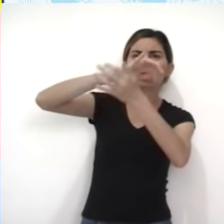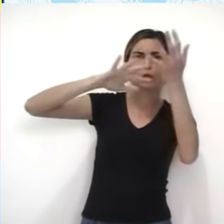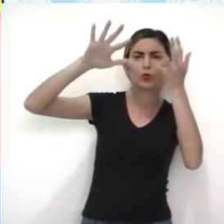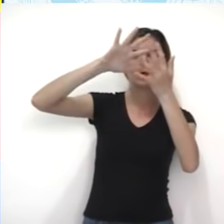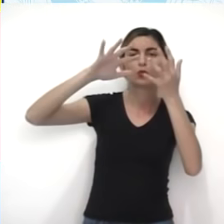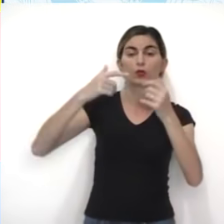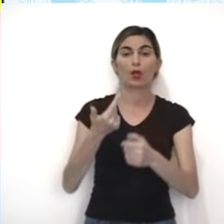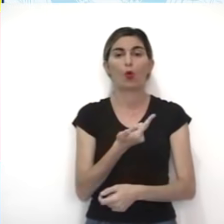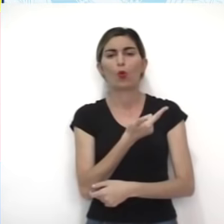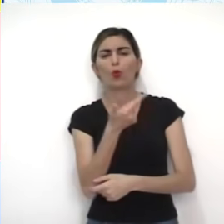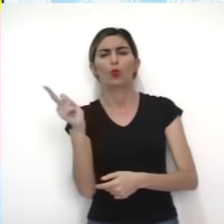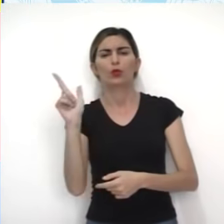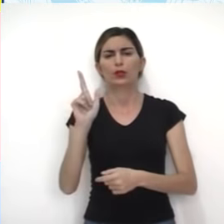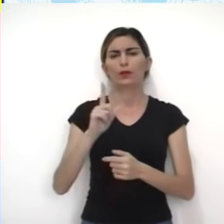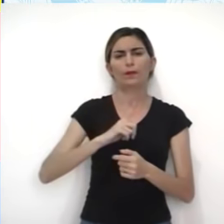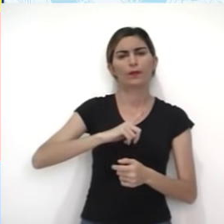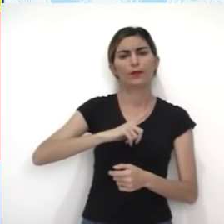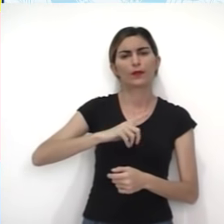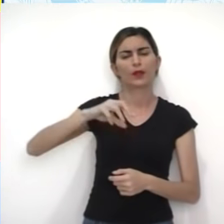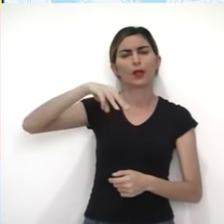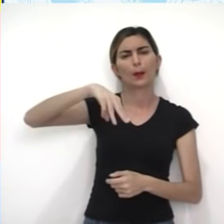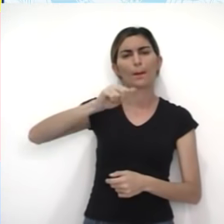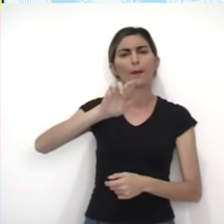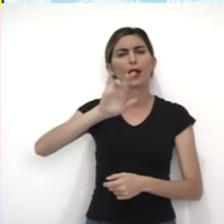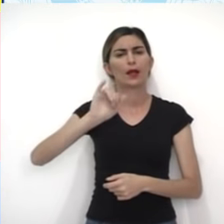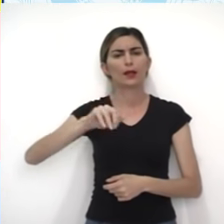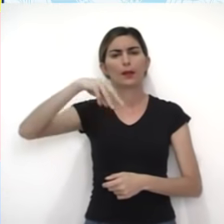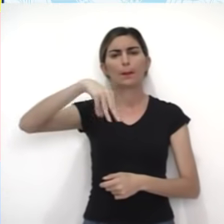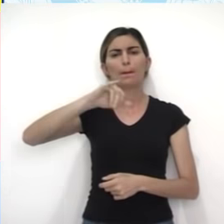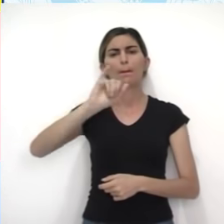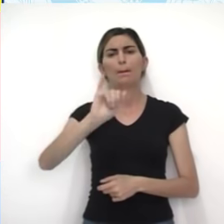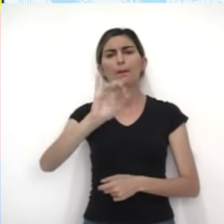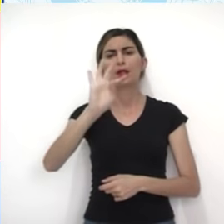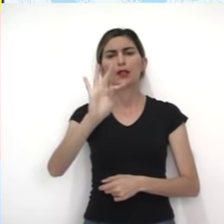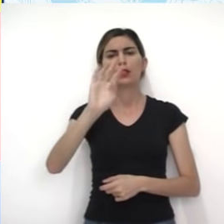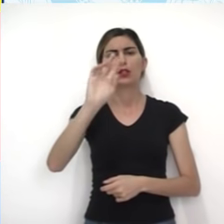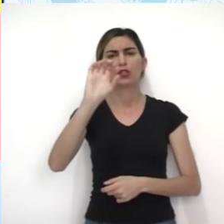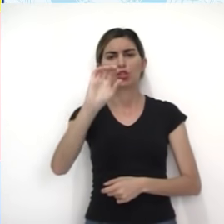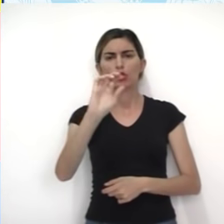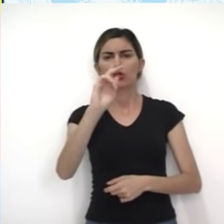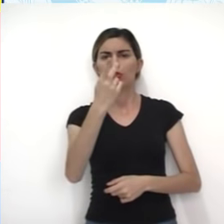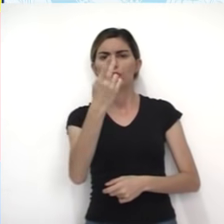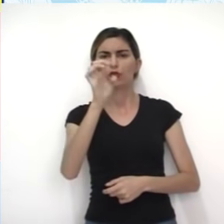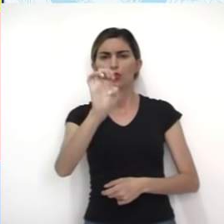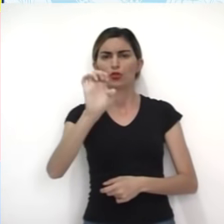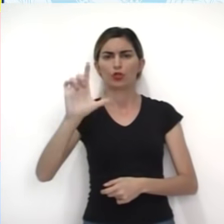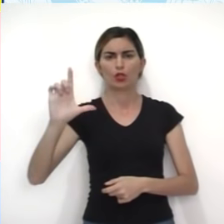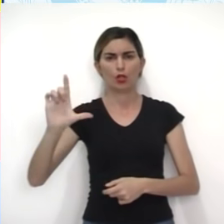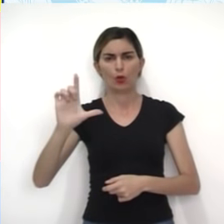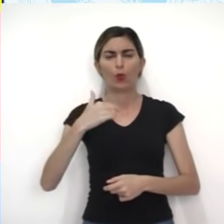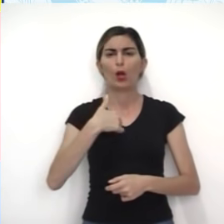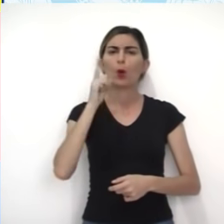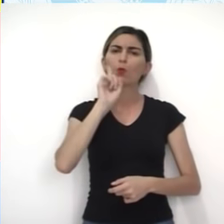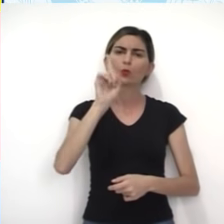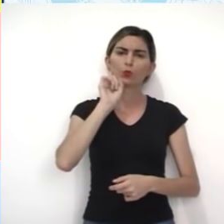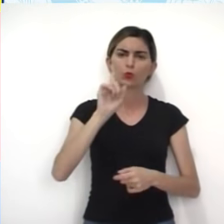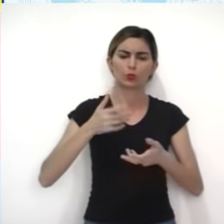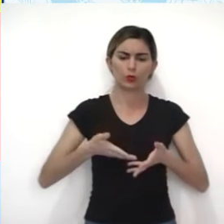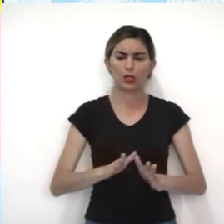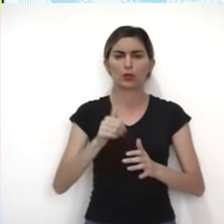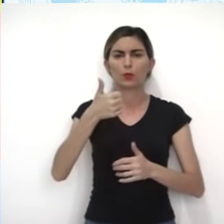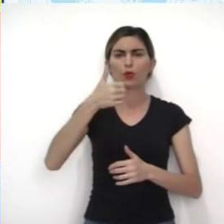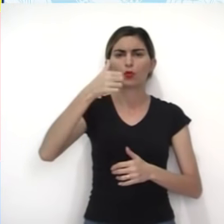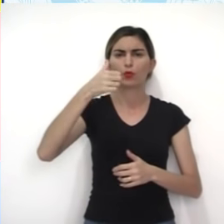temos também na outra imagem é mariane acham que é uma americana que nasceu em